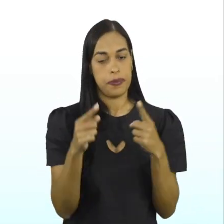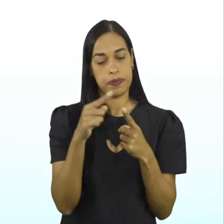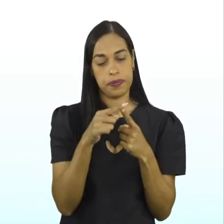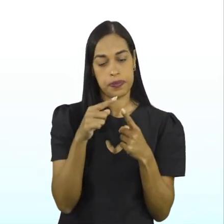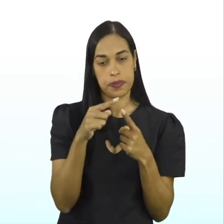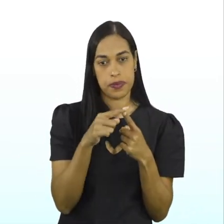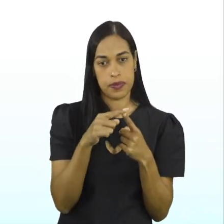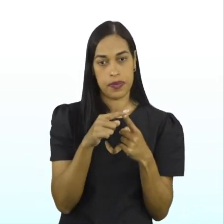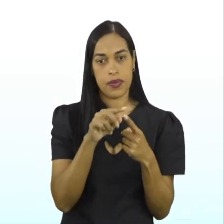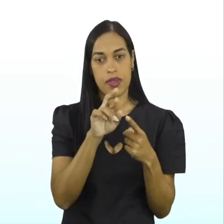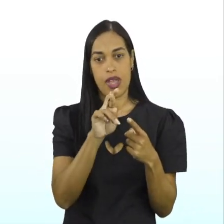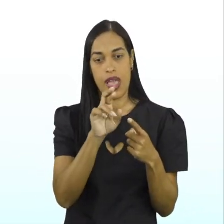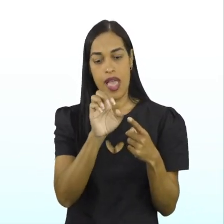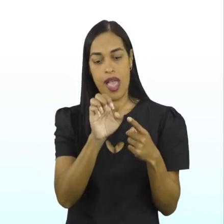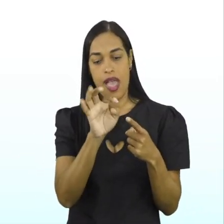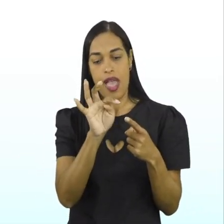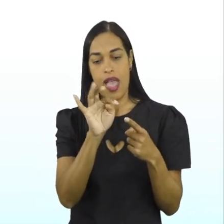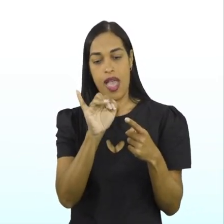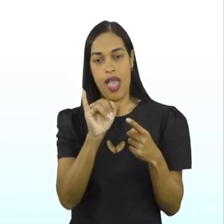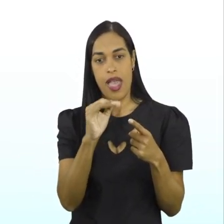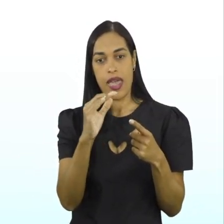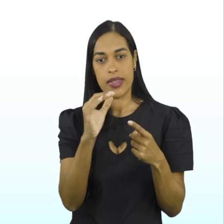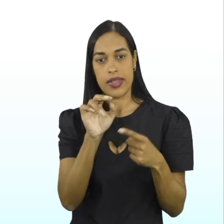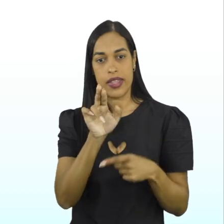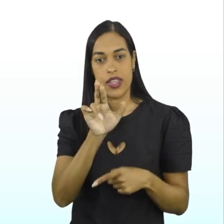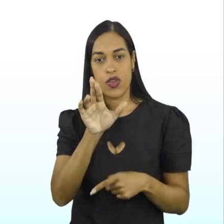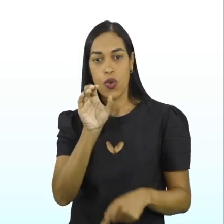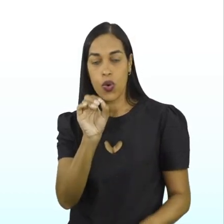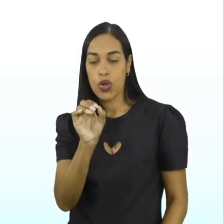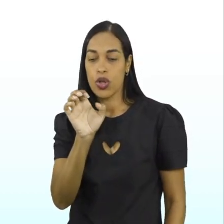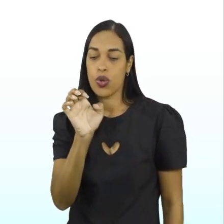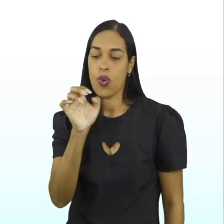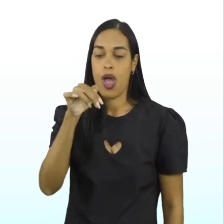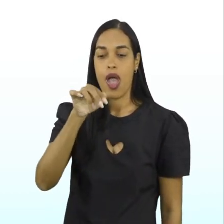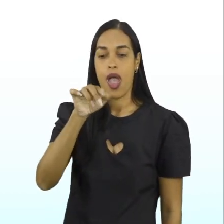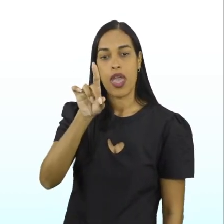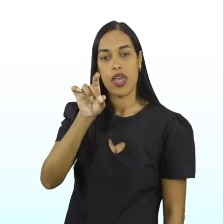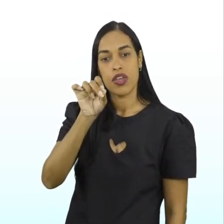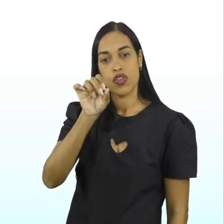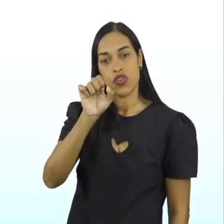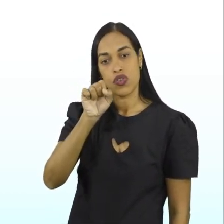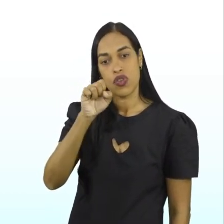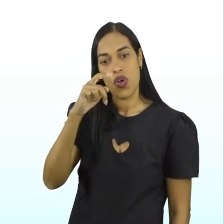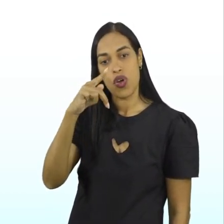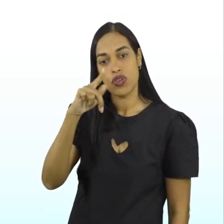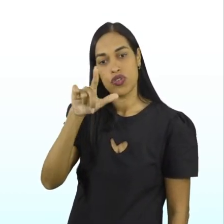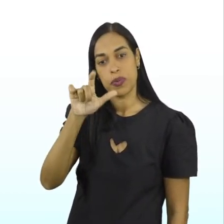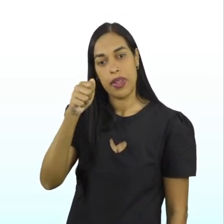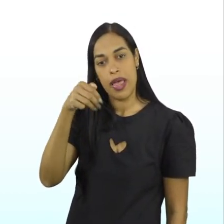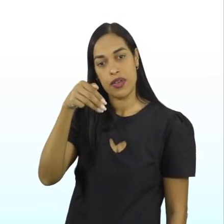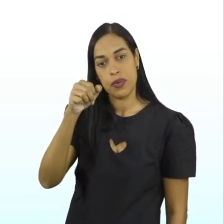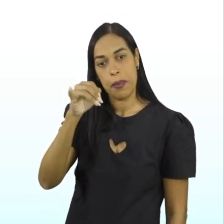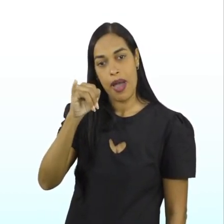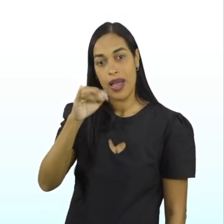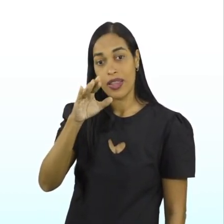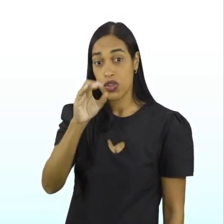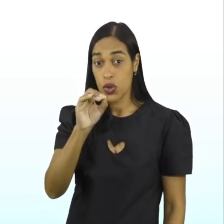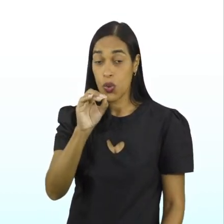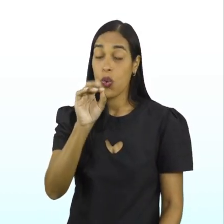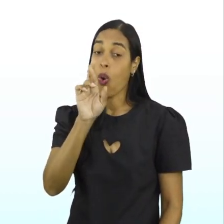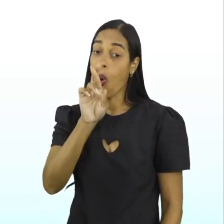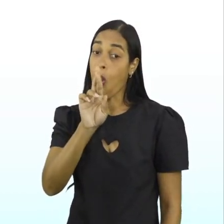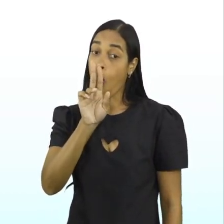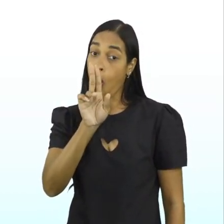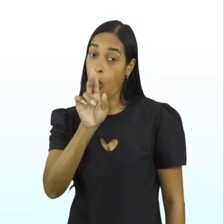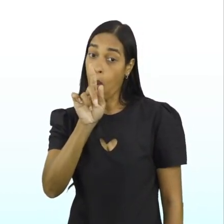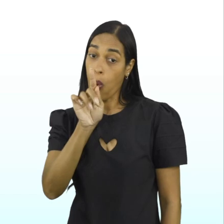elas vêm do retículo endoplasmático rugoso, que é outra organela. O retículo endoplasmático rugoso, ele produz